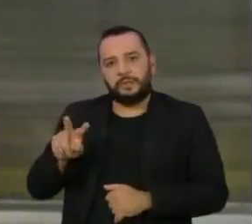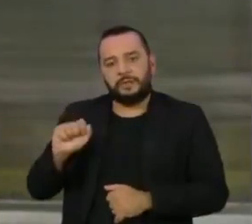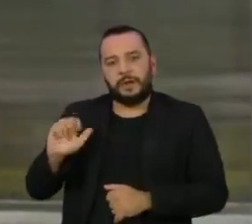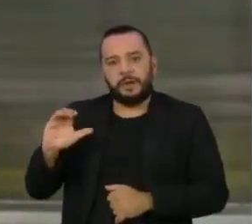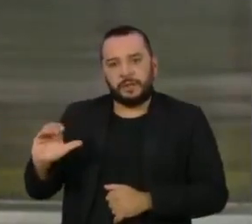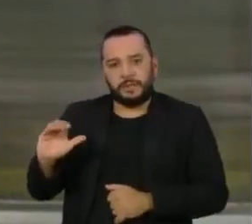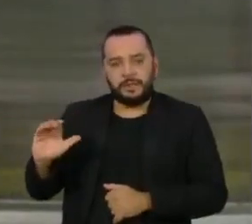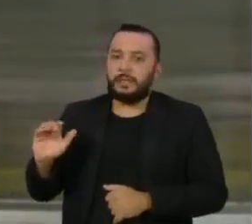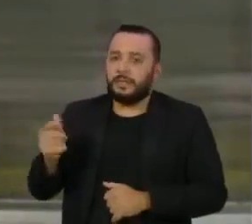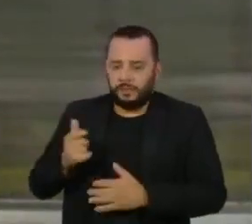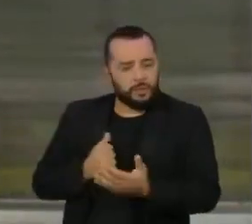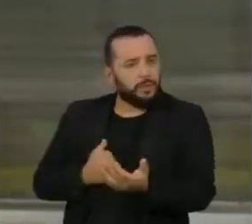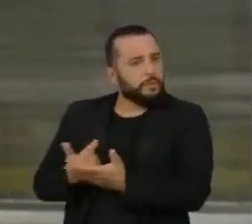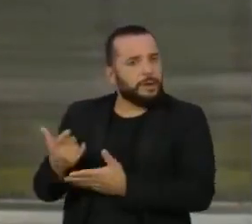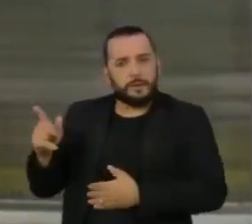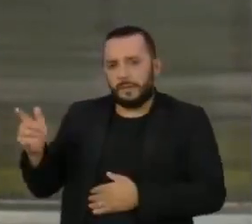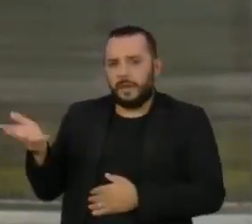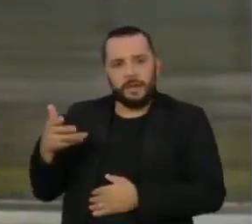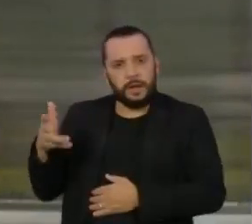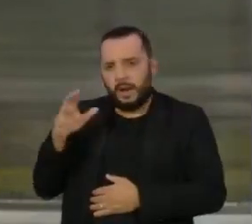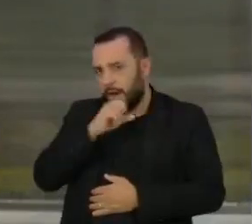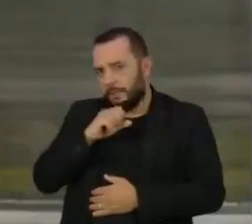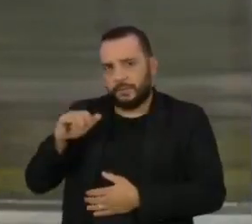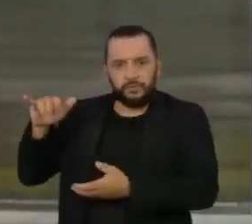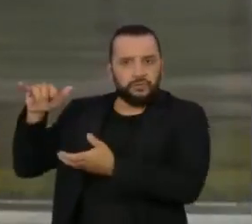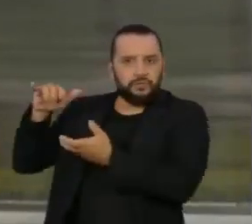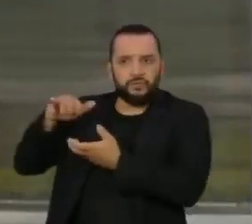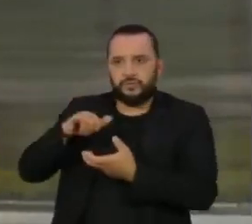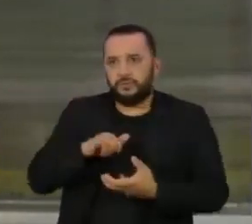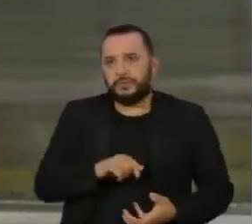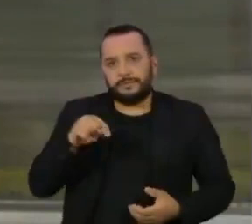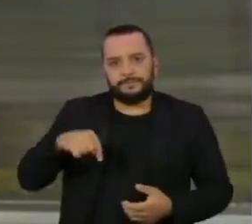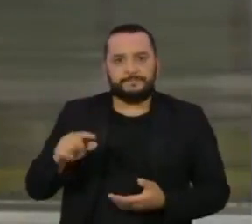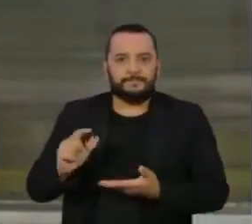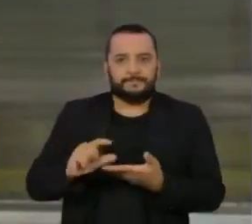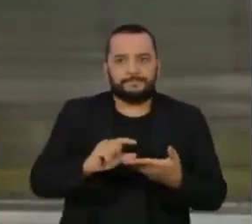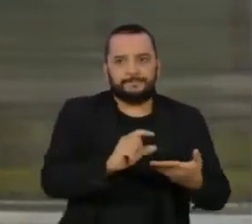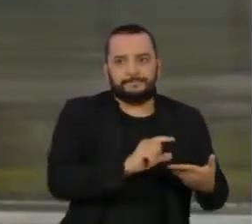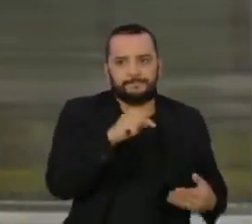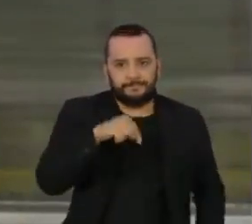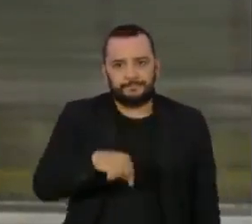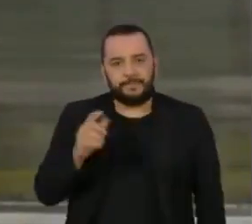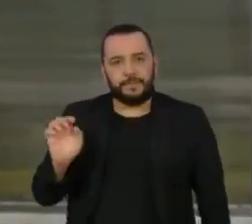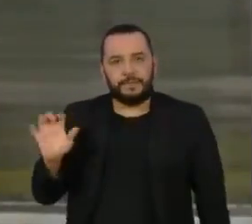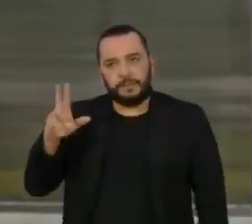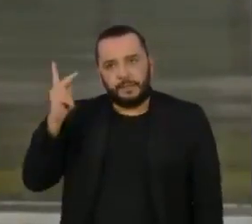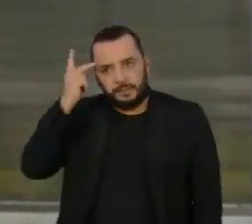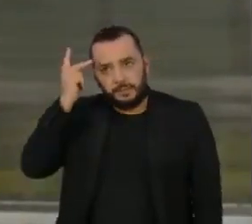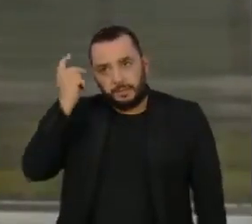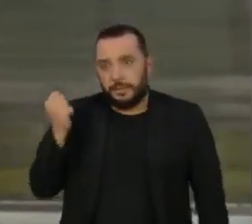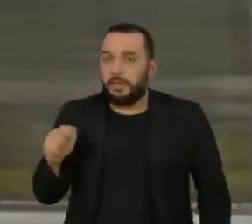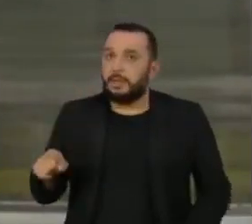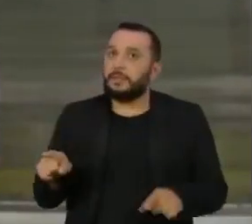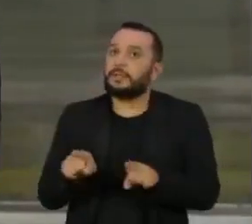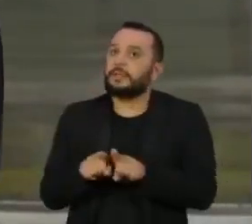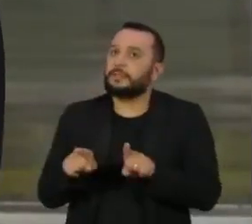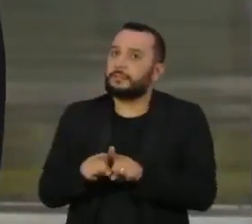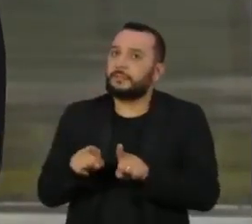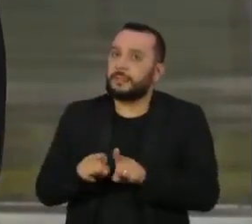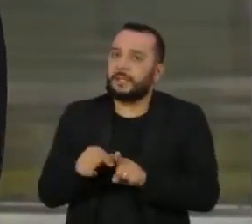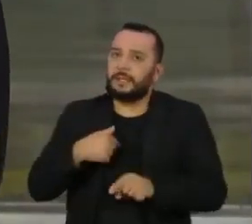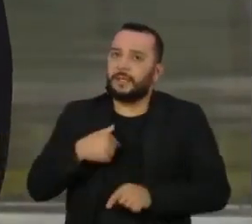a agilização para a entrega dessas doses de vacinas para o estado de São Paulo, assim como